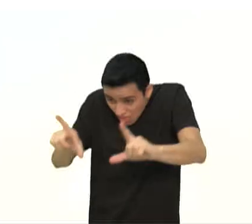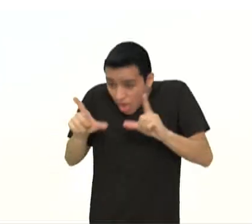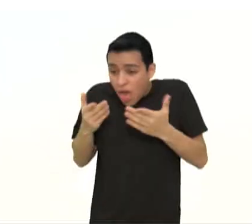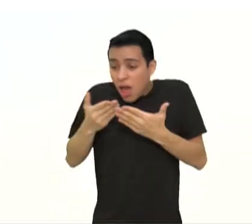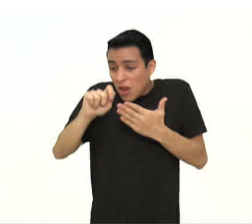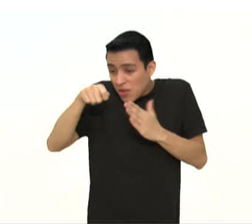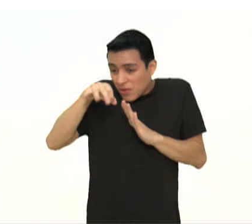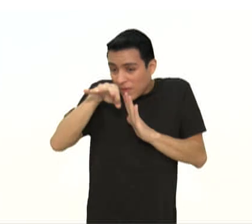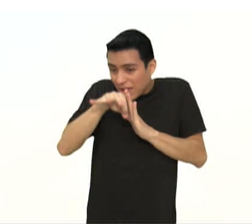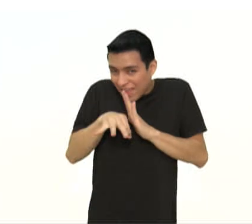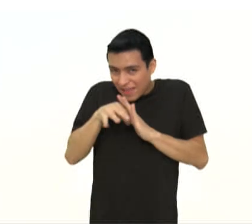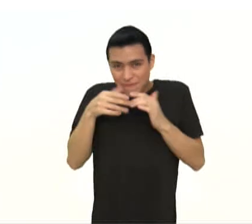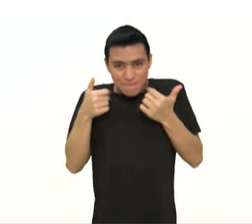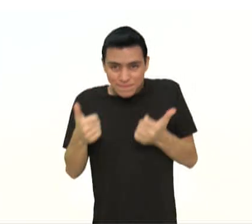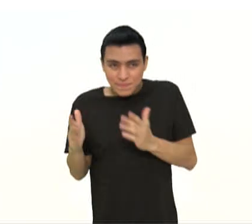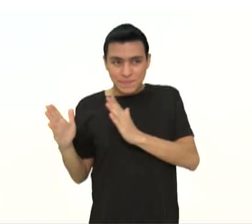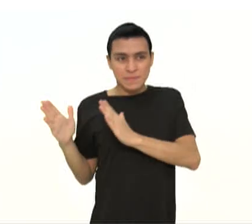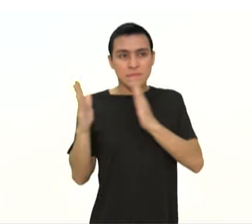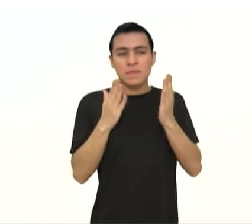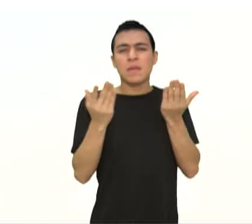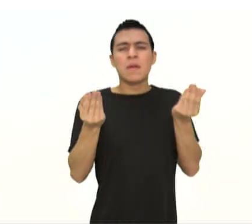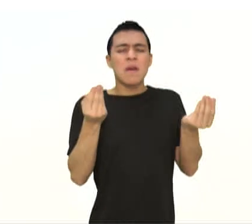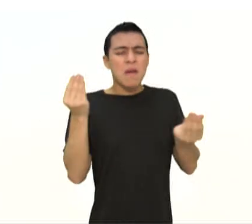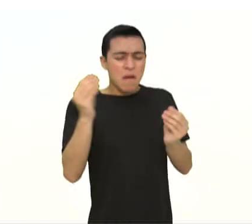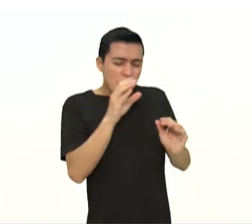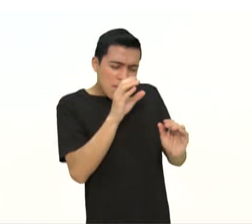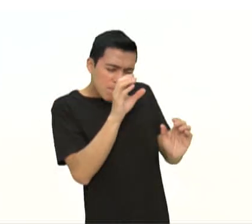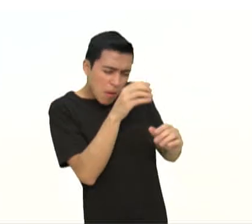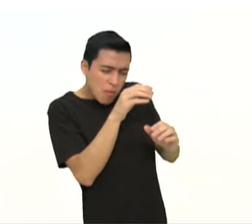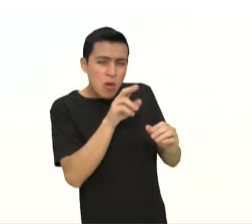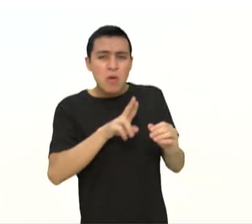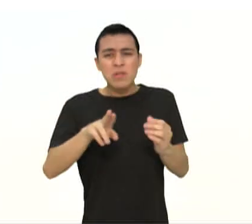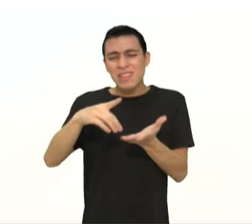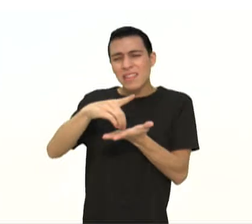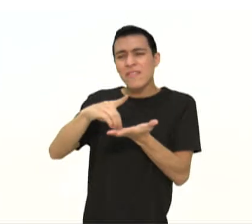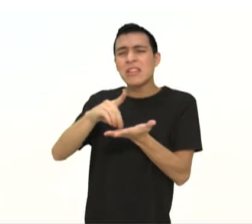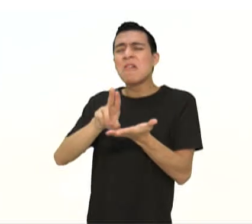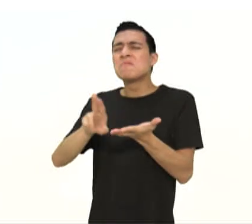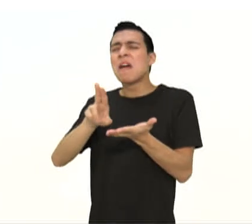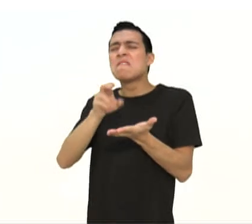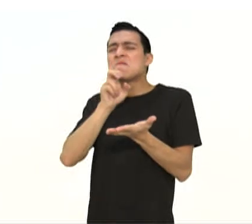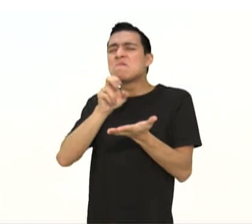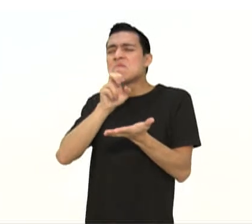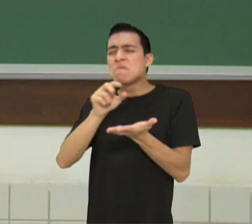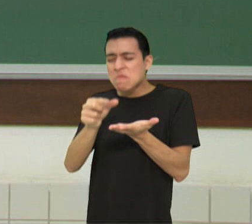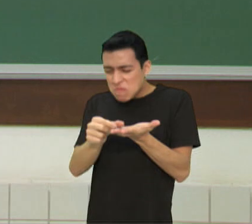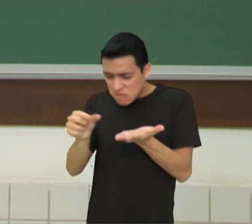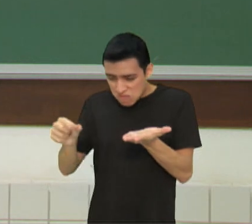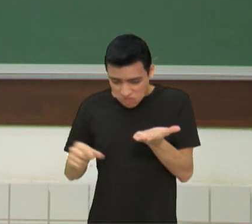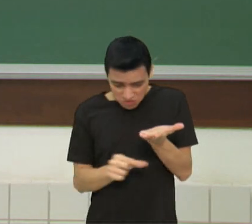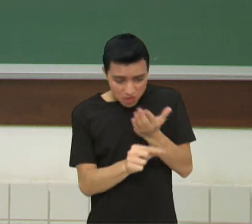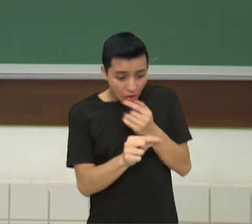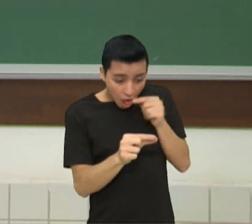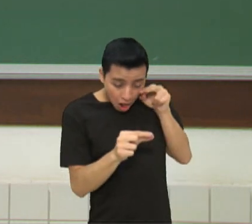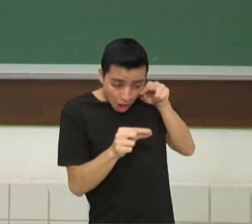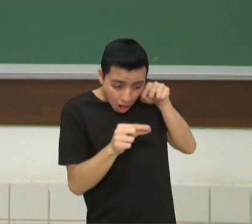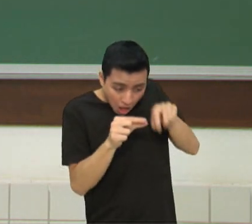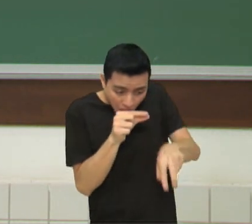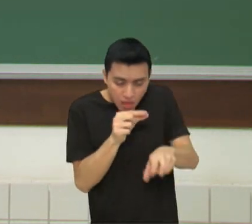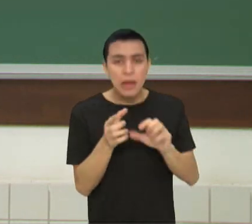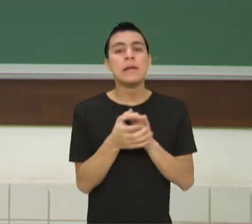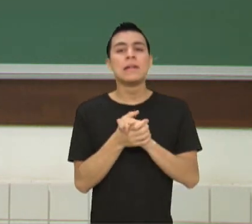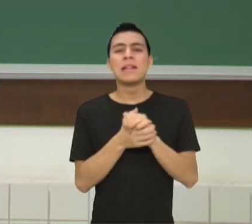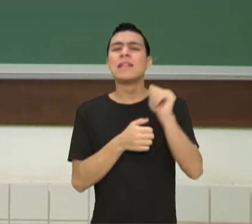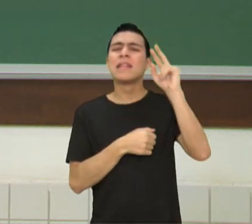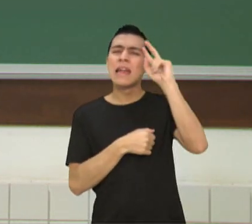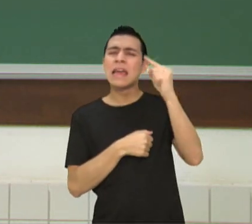mundo microscópico através de leitores de DVD usados. É uma aula que eu trouxe para vocês, que eu trouxe o microscópio. Lembram? Ele